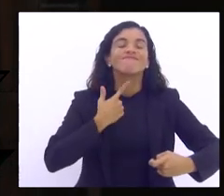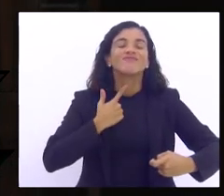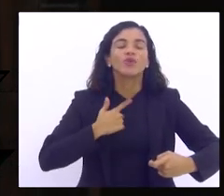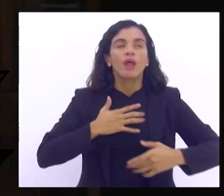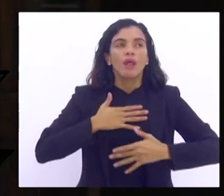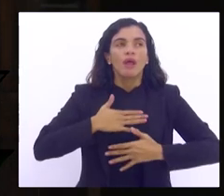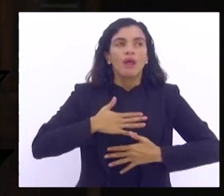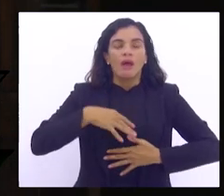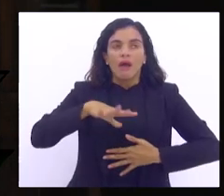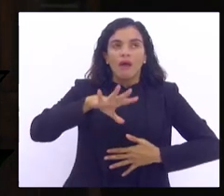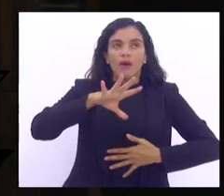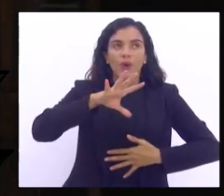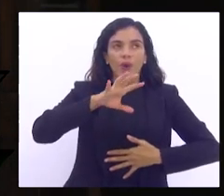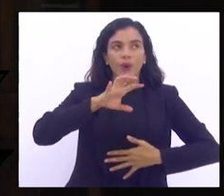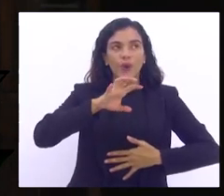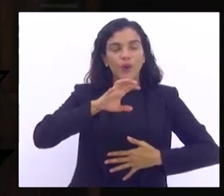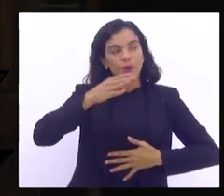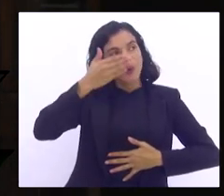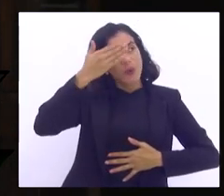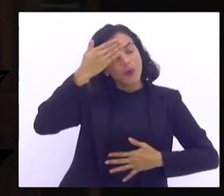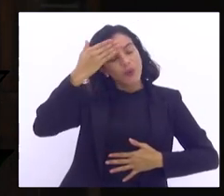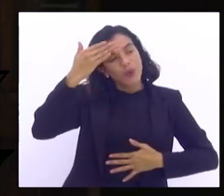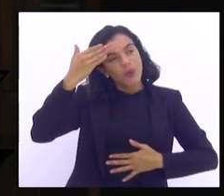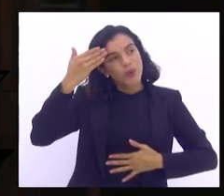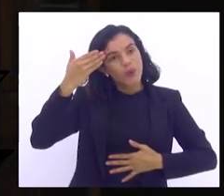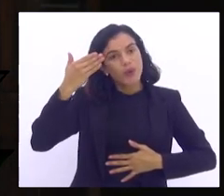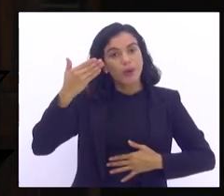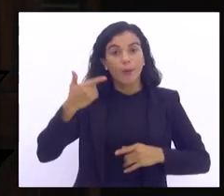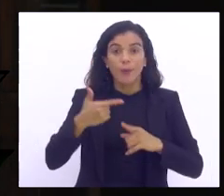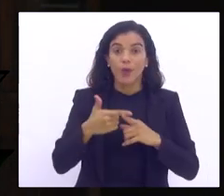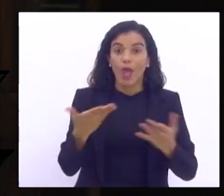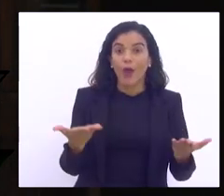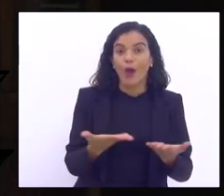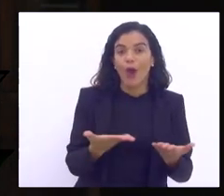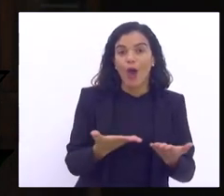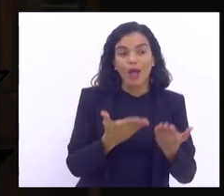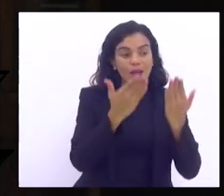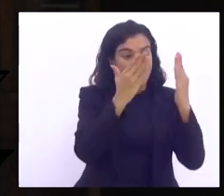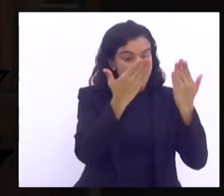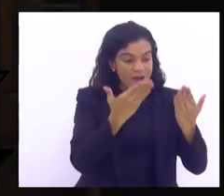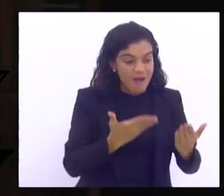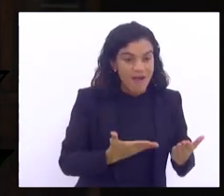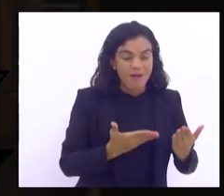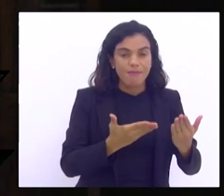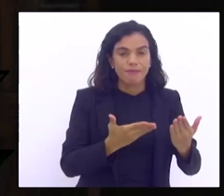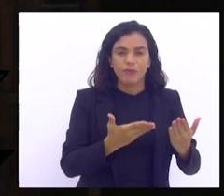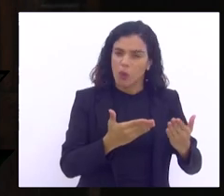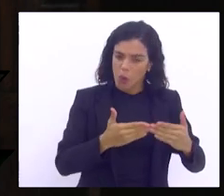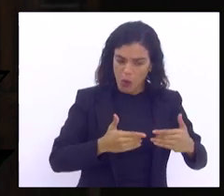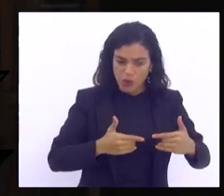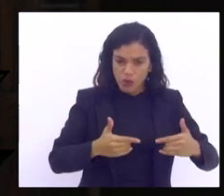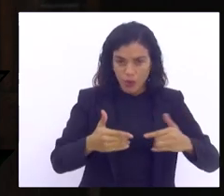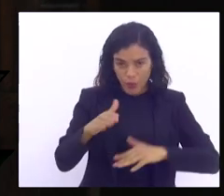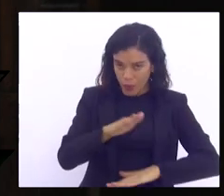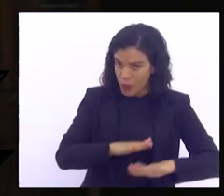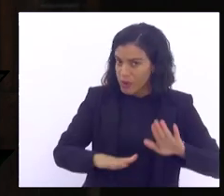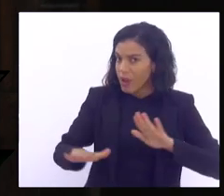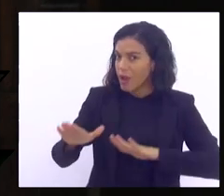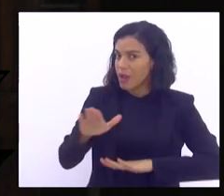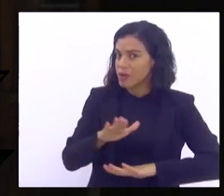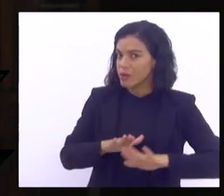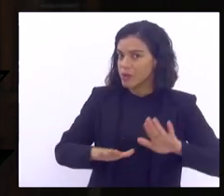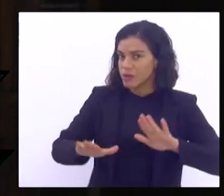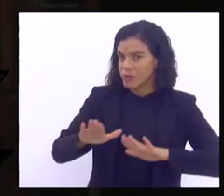Bom, agora sossegaram porque pediram vistas do processo. Não. Eles estão ativos. Cuidado para que